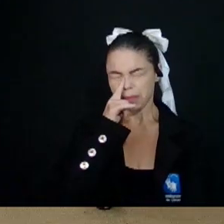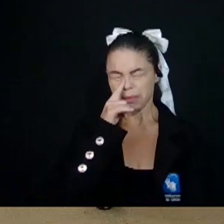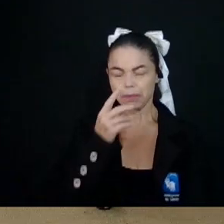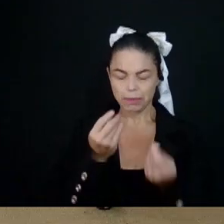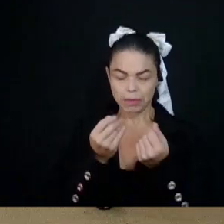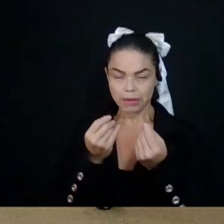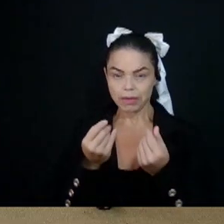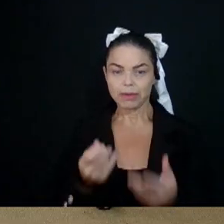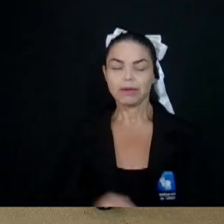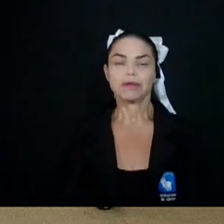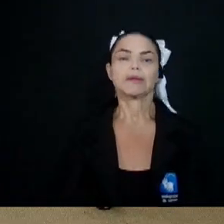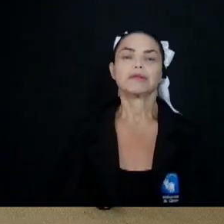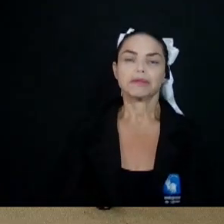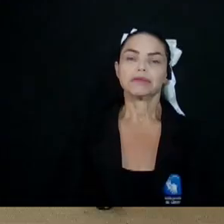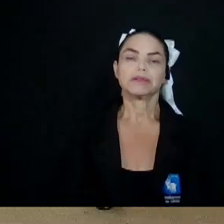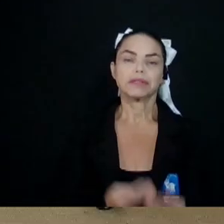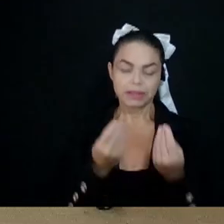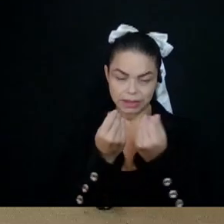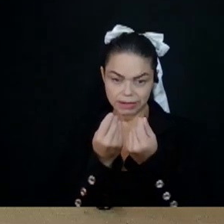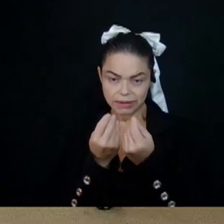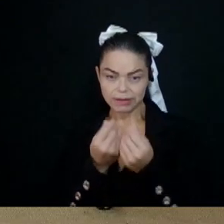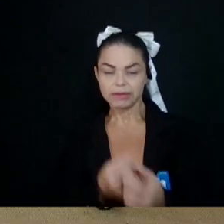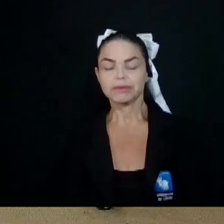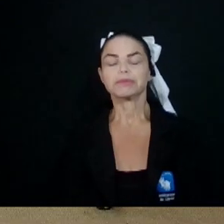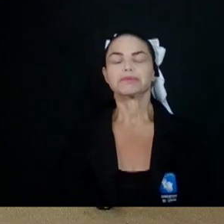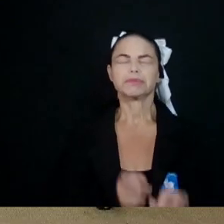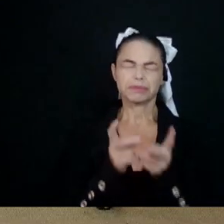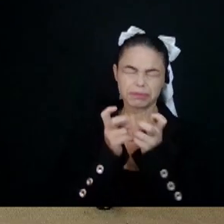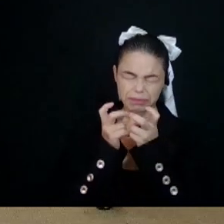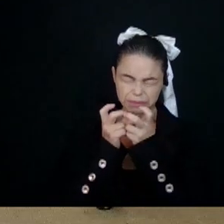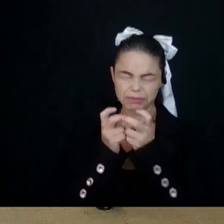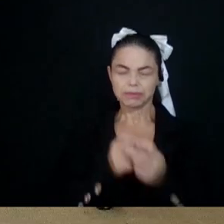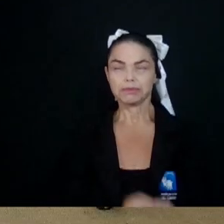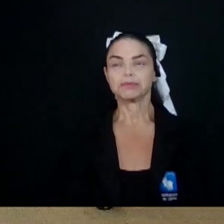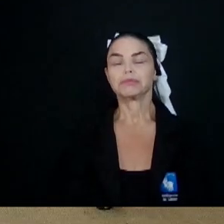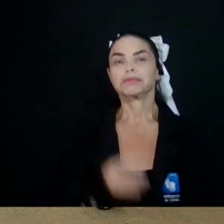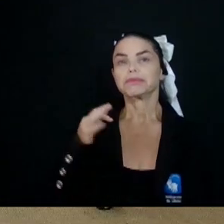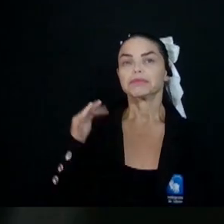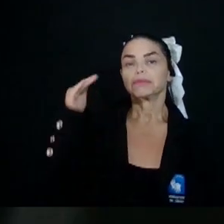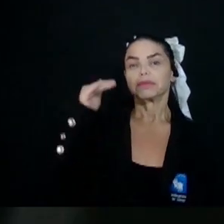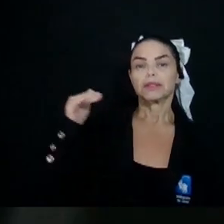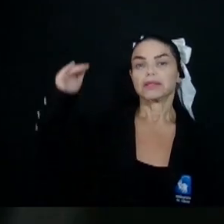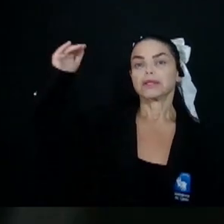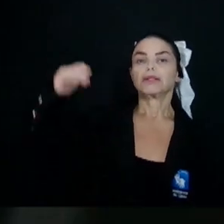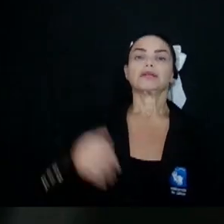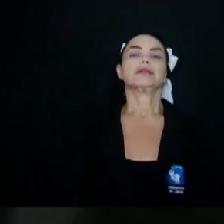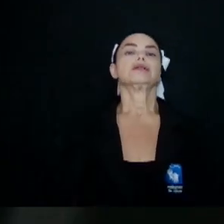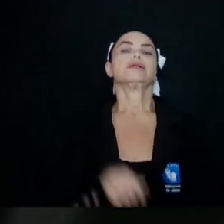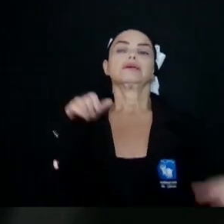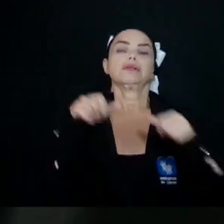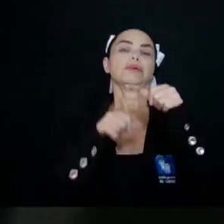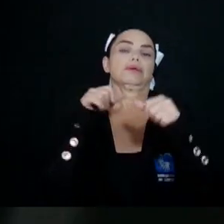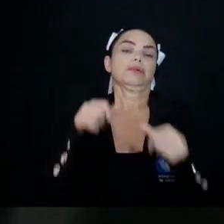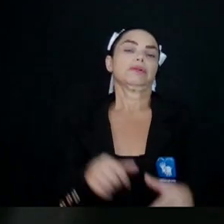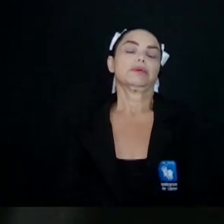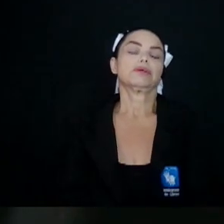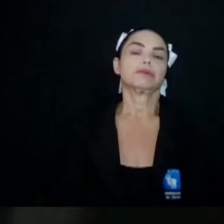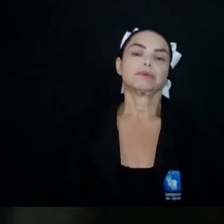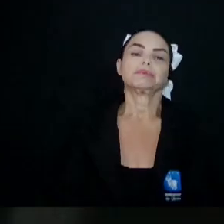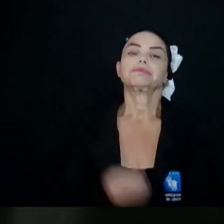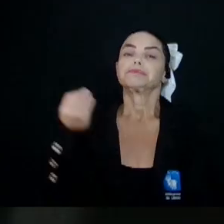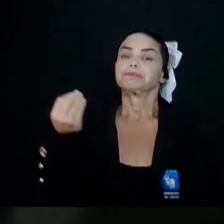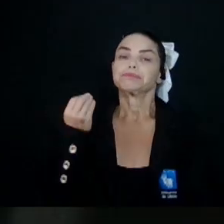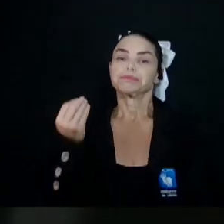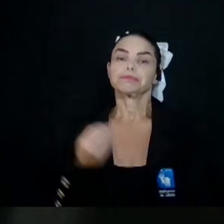né, mais aguçado para esse adulto, essa criança que vai se tornar um adulto. Como é que ele vai ser depois, se